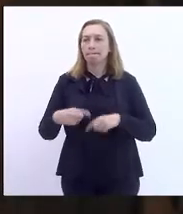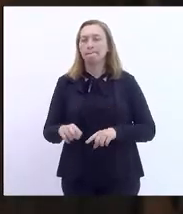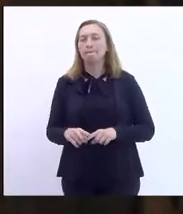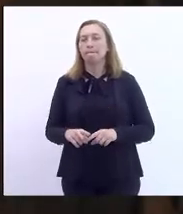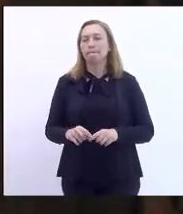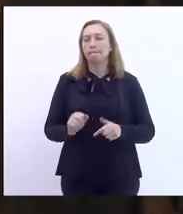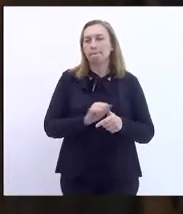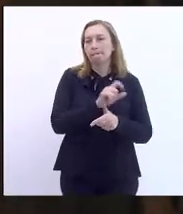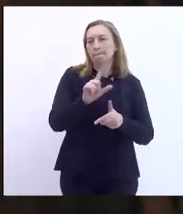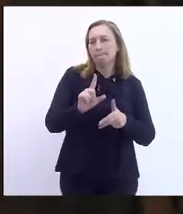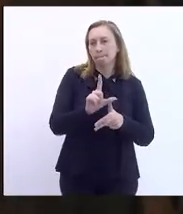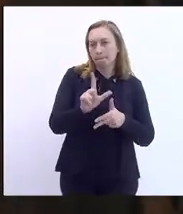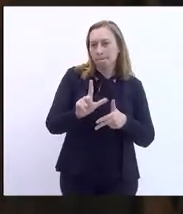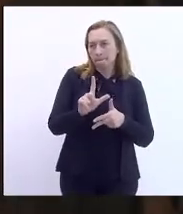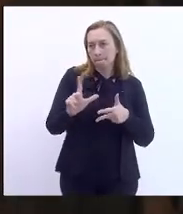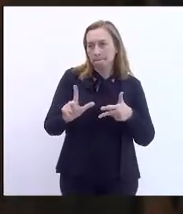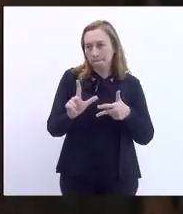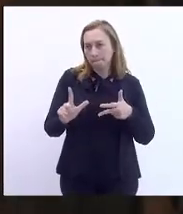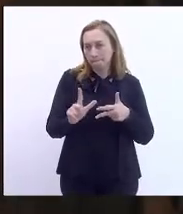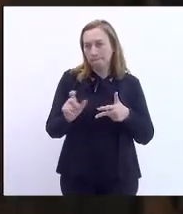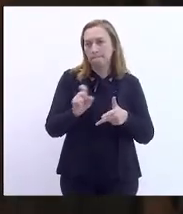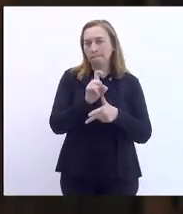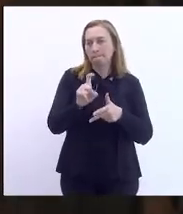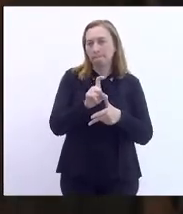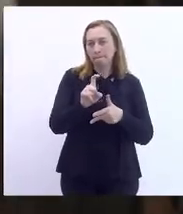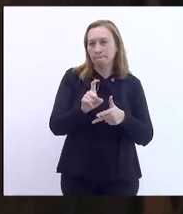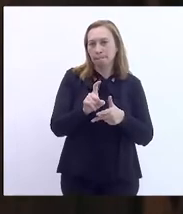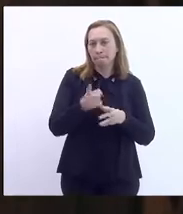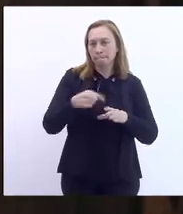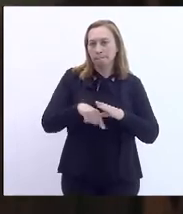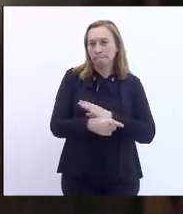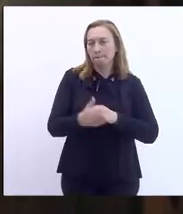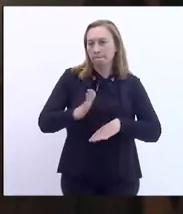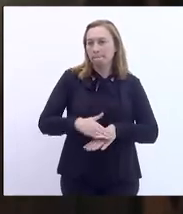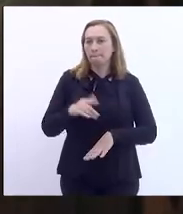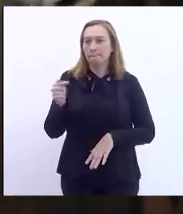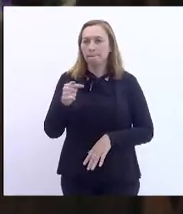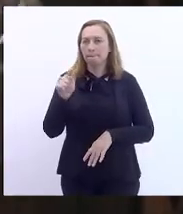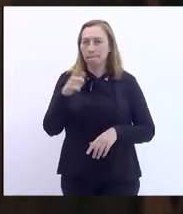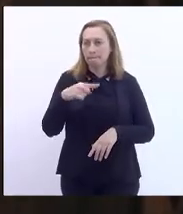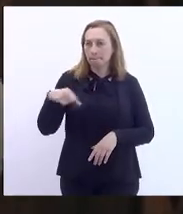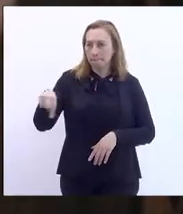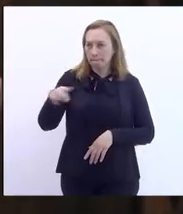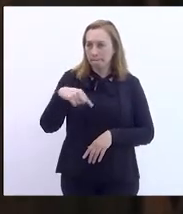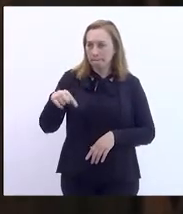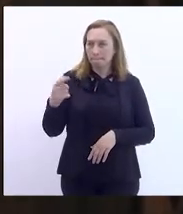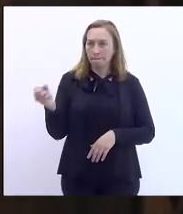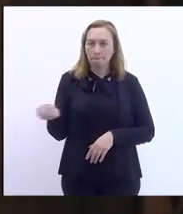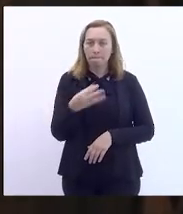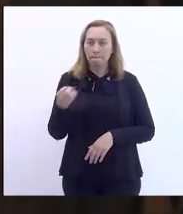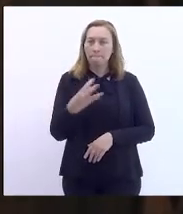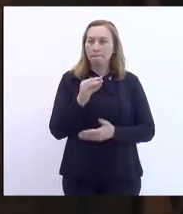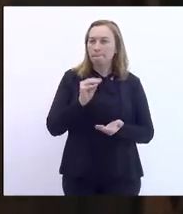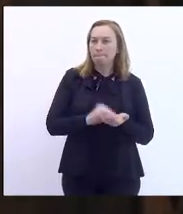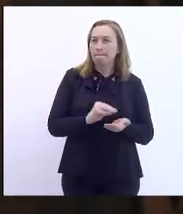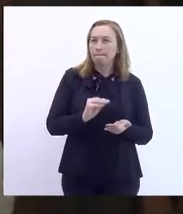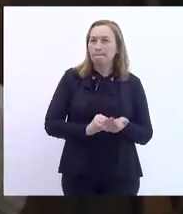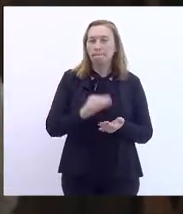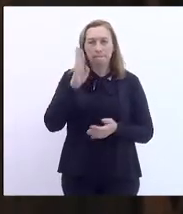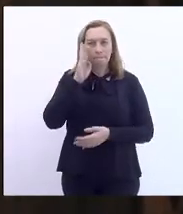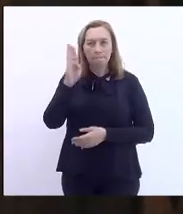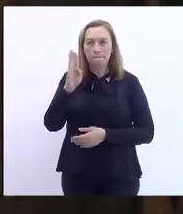Executivo EA população só se a profunda isso aqui é modern bom mais falta o essencial